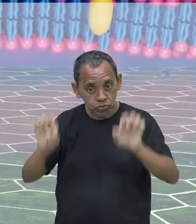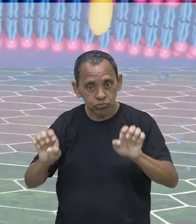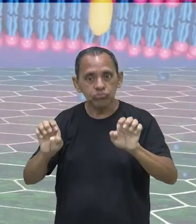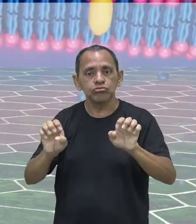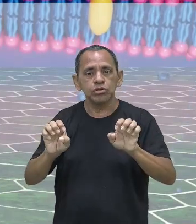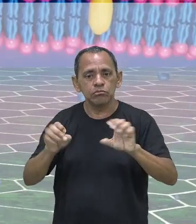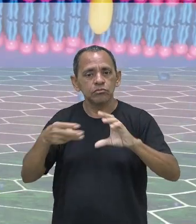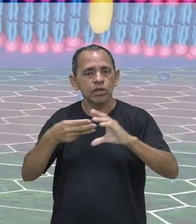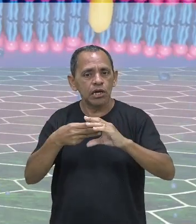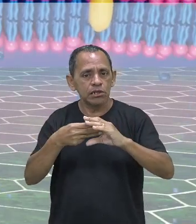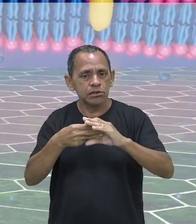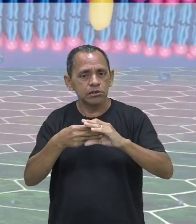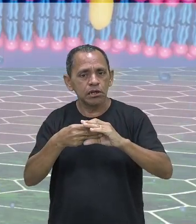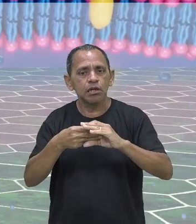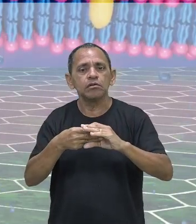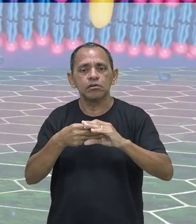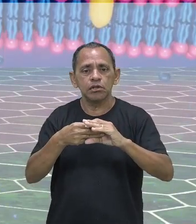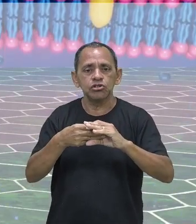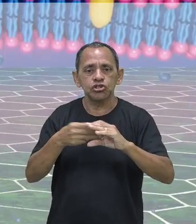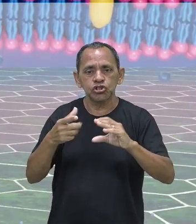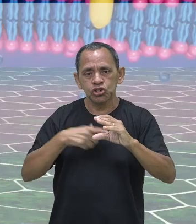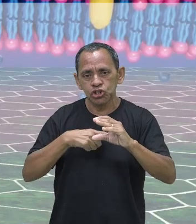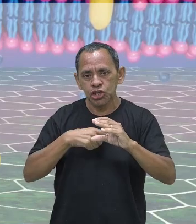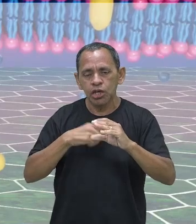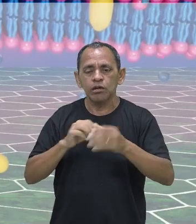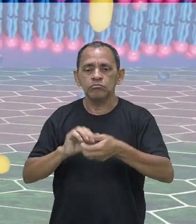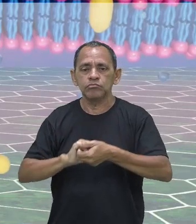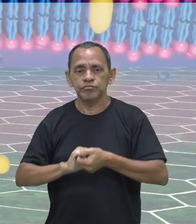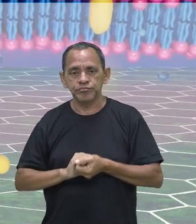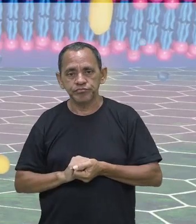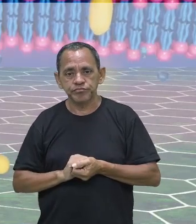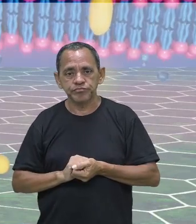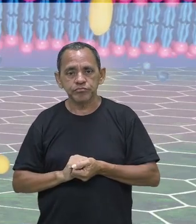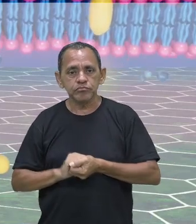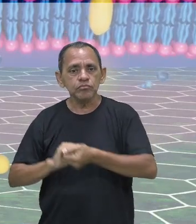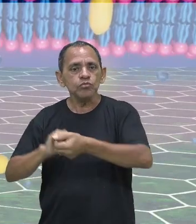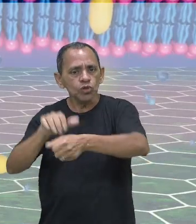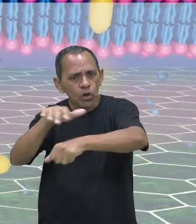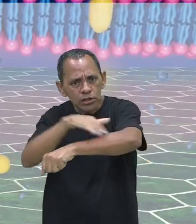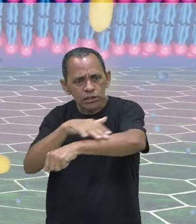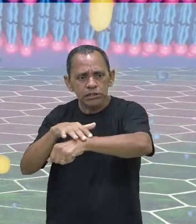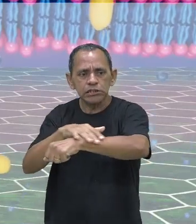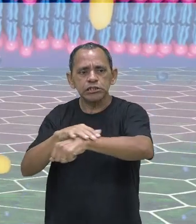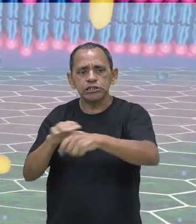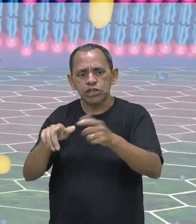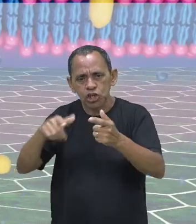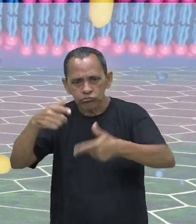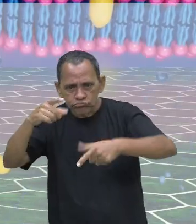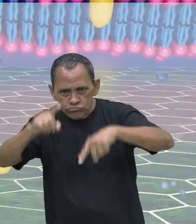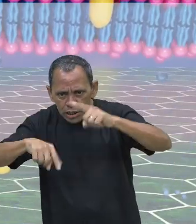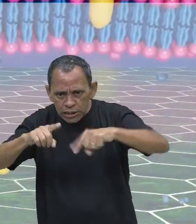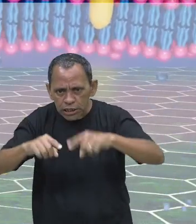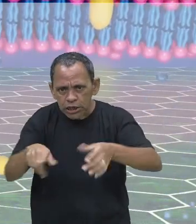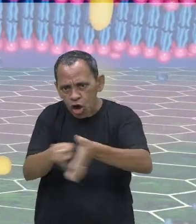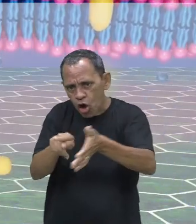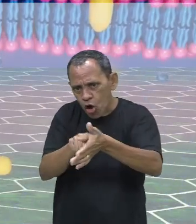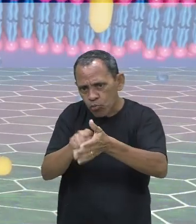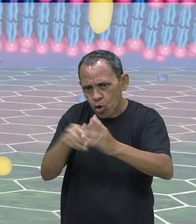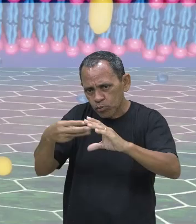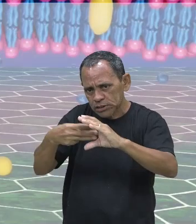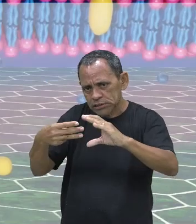células dão àquele tecido e assim sucessivamente nos níveis de